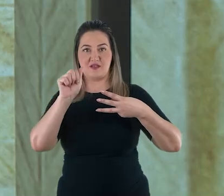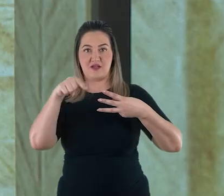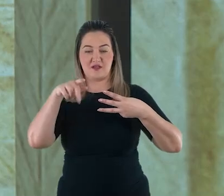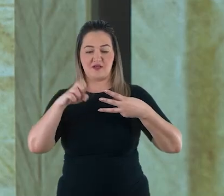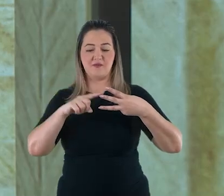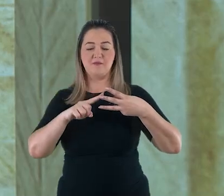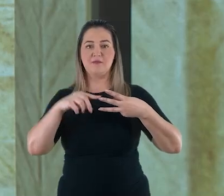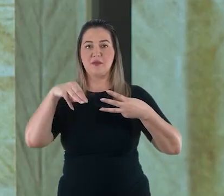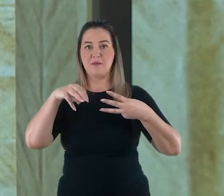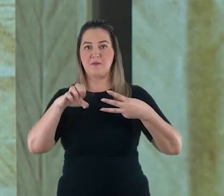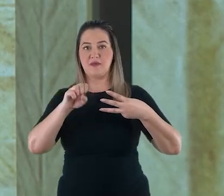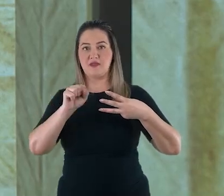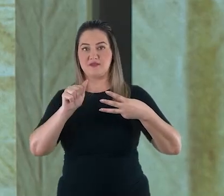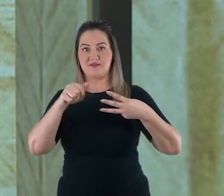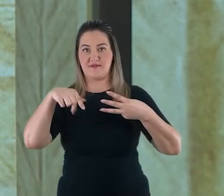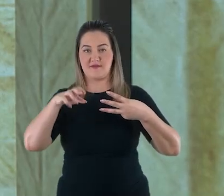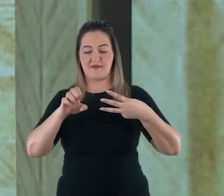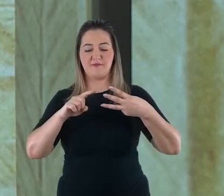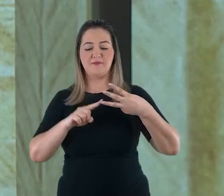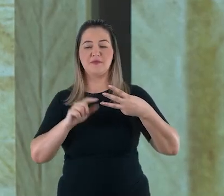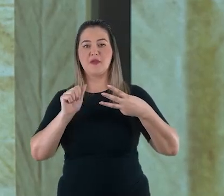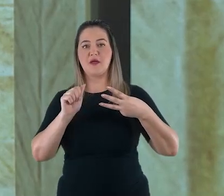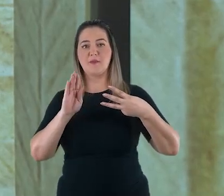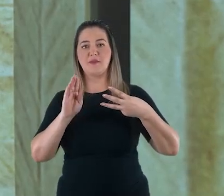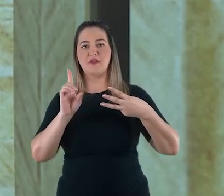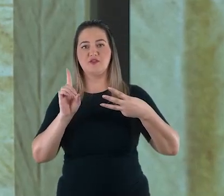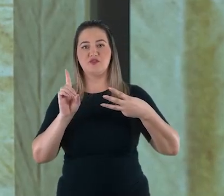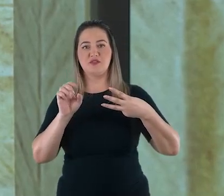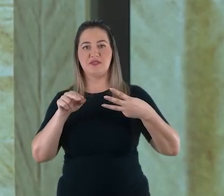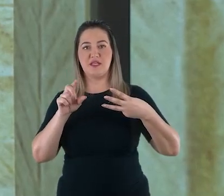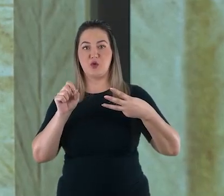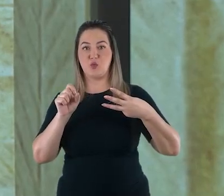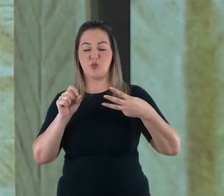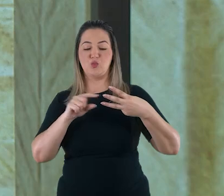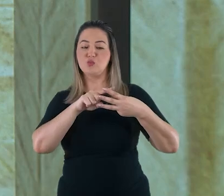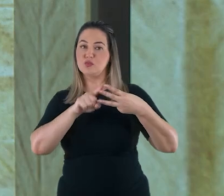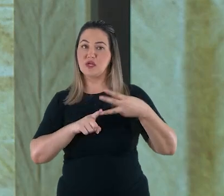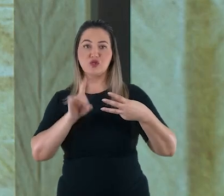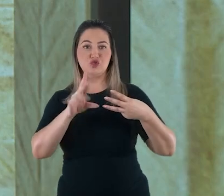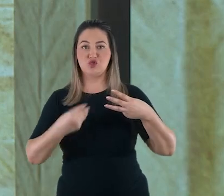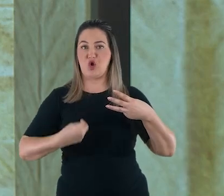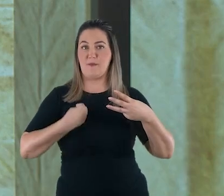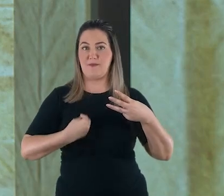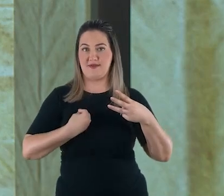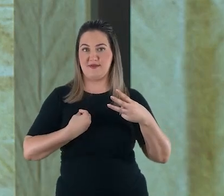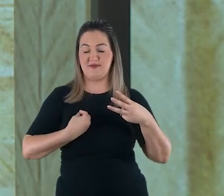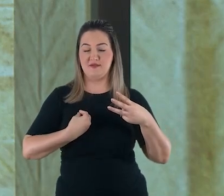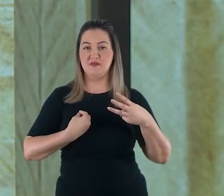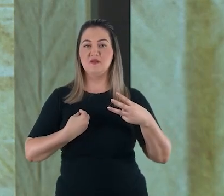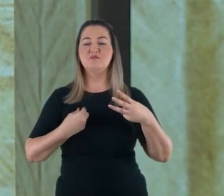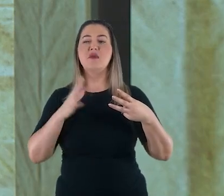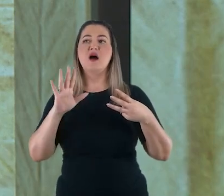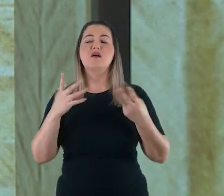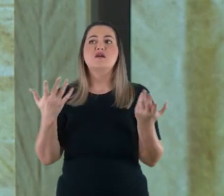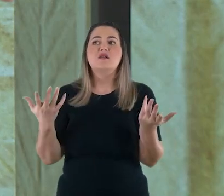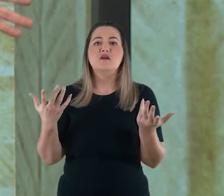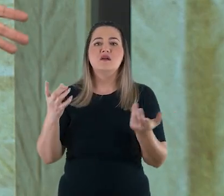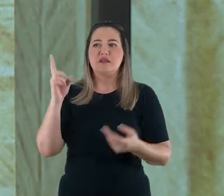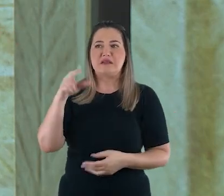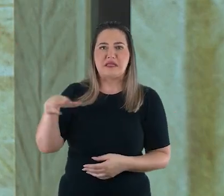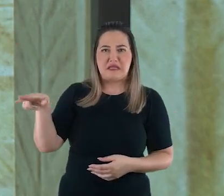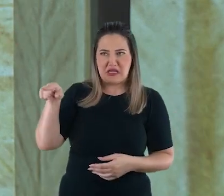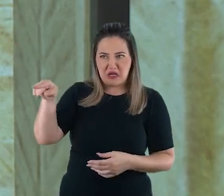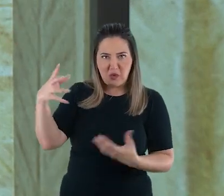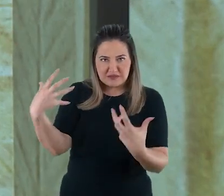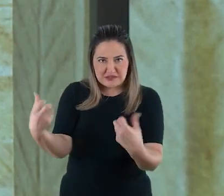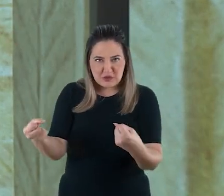estão presentes. A razão da ausência de Daniel não é explicada e não precisamos conjecturar que talvez Daniel houvesse cedido